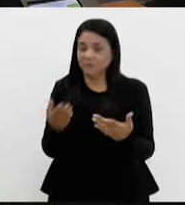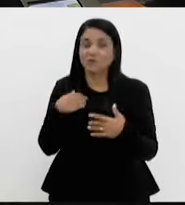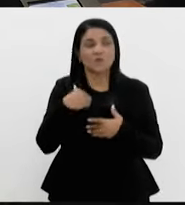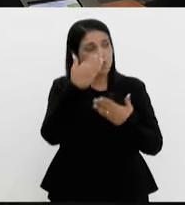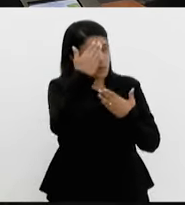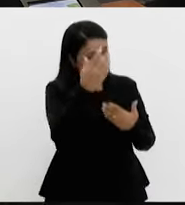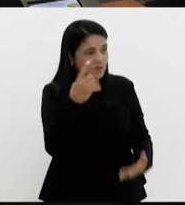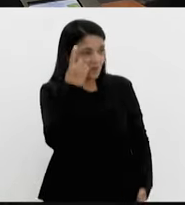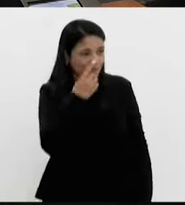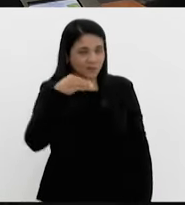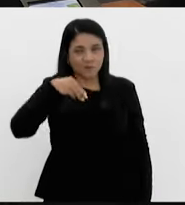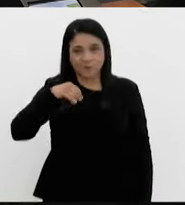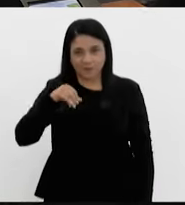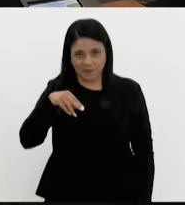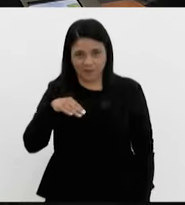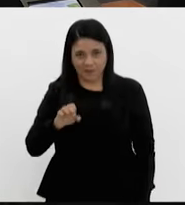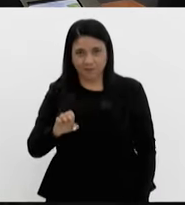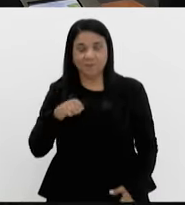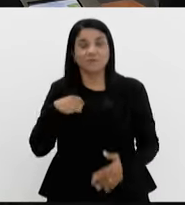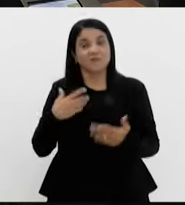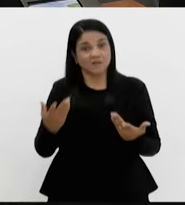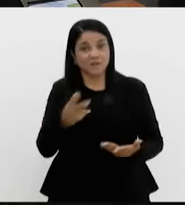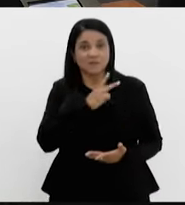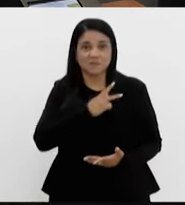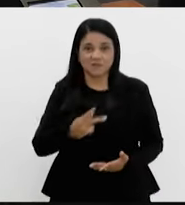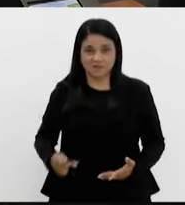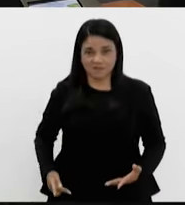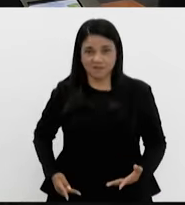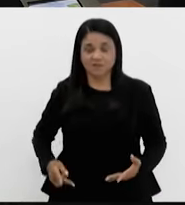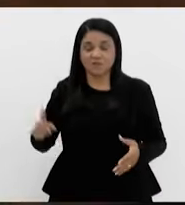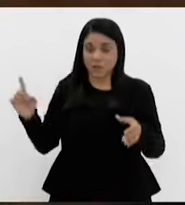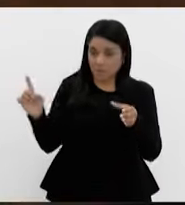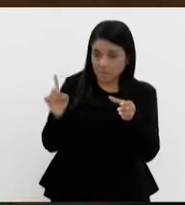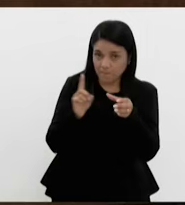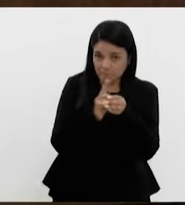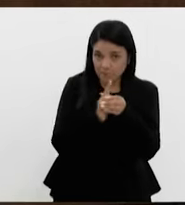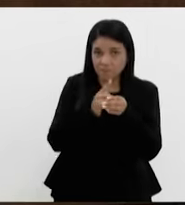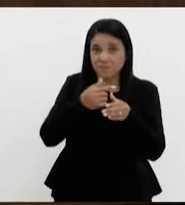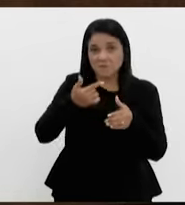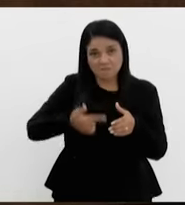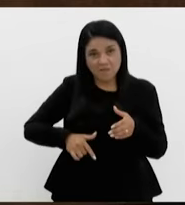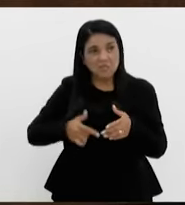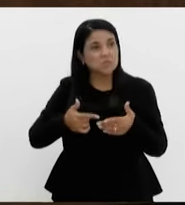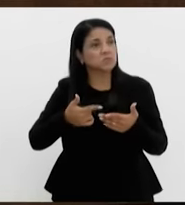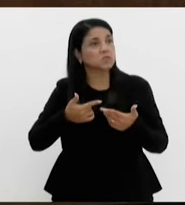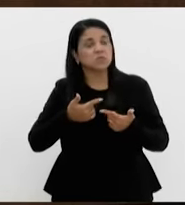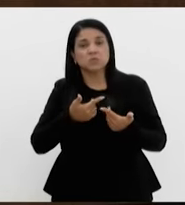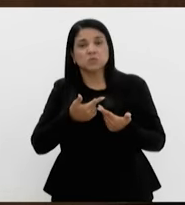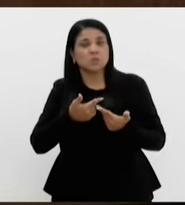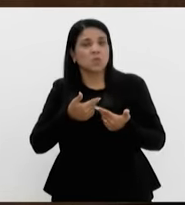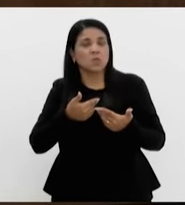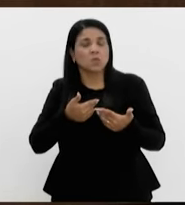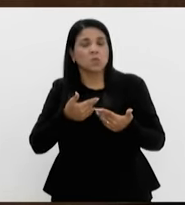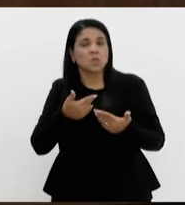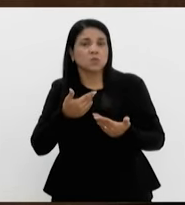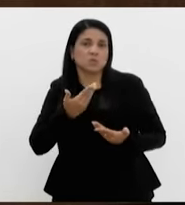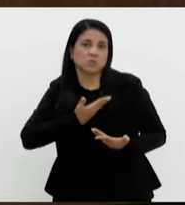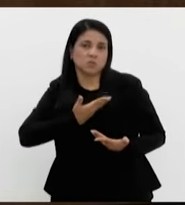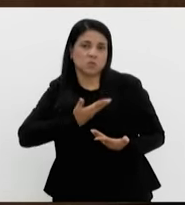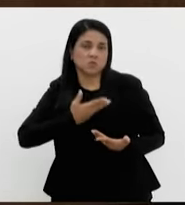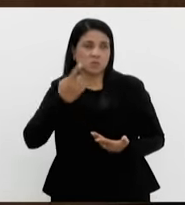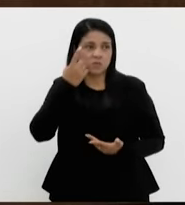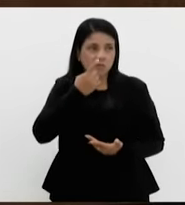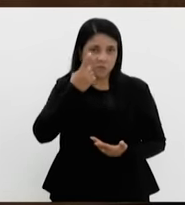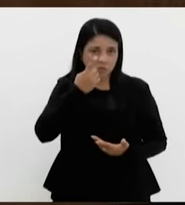Mink. Presidente, eu quero abrir com autoria a todos os colegas que desejarem